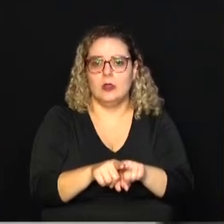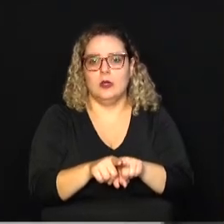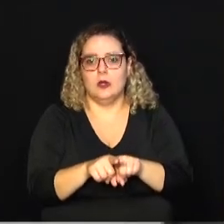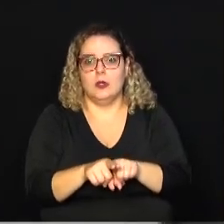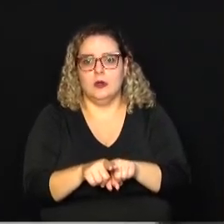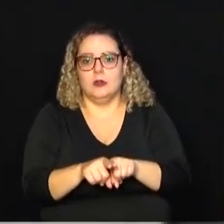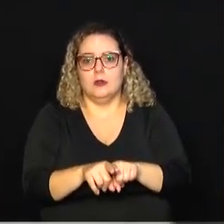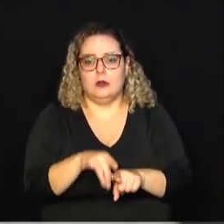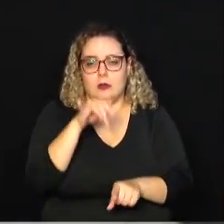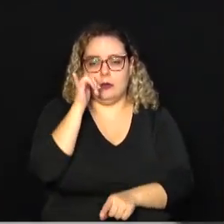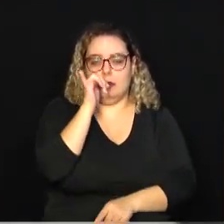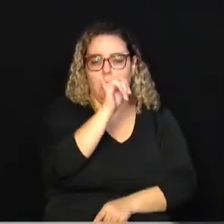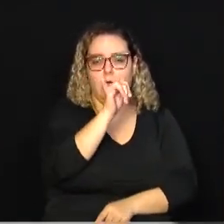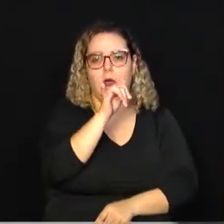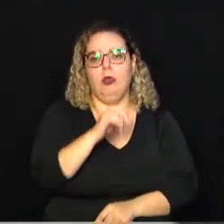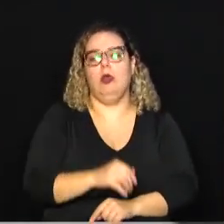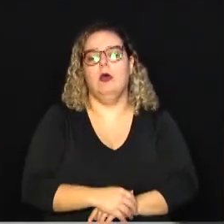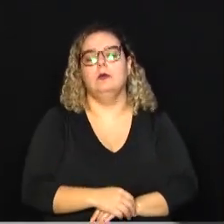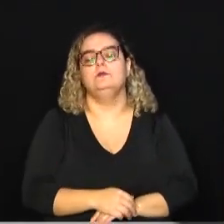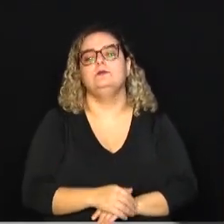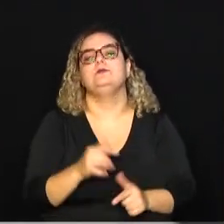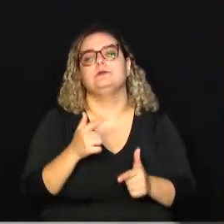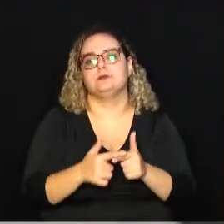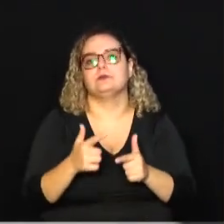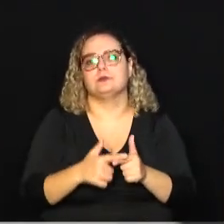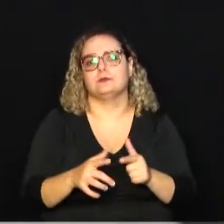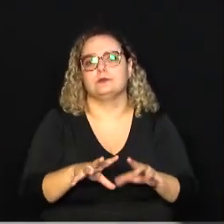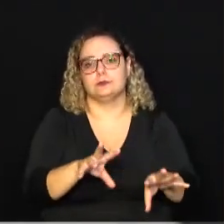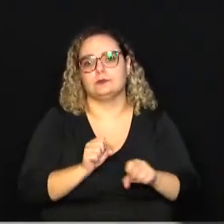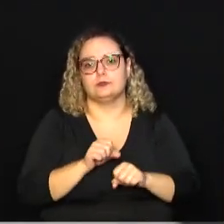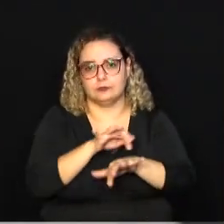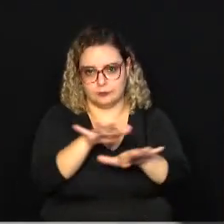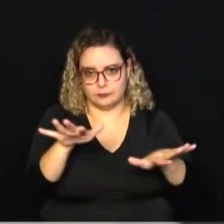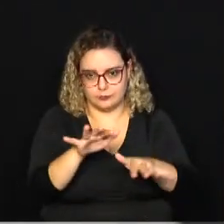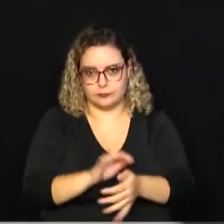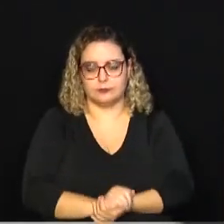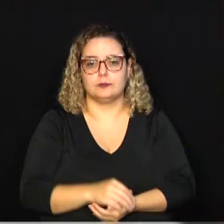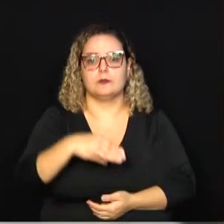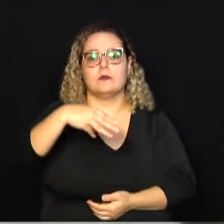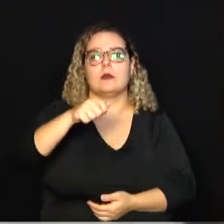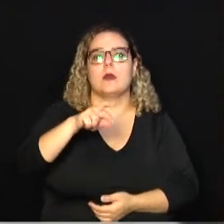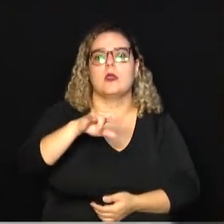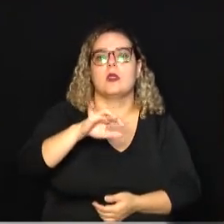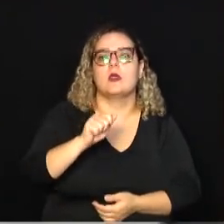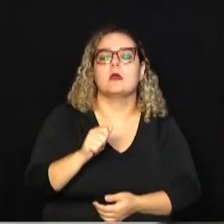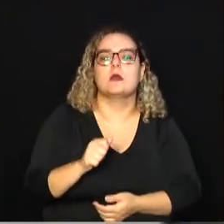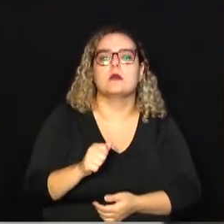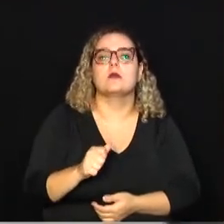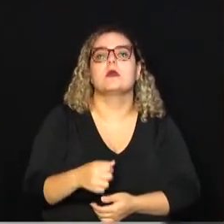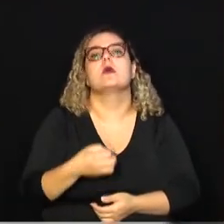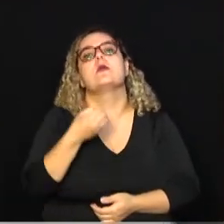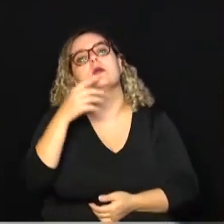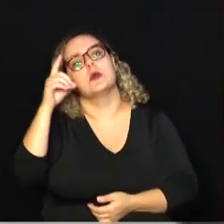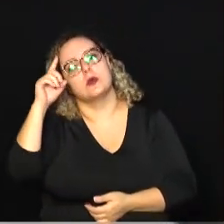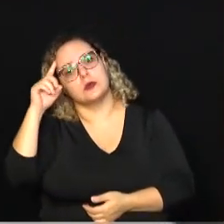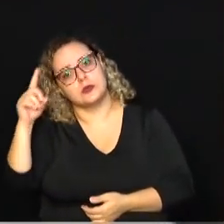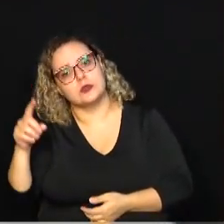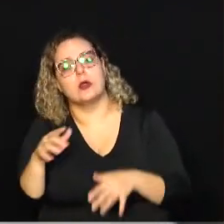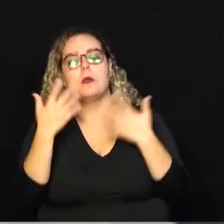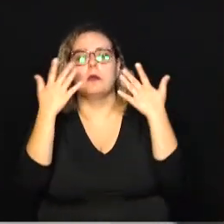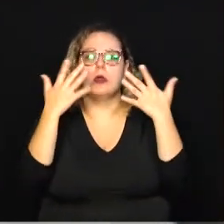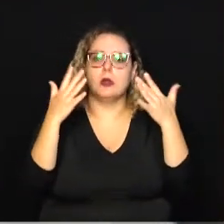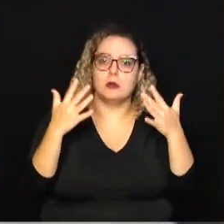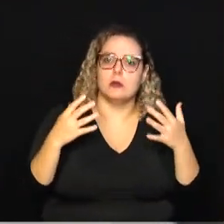prevenção, né, de rastreamento, né? A Maria da Graça fala o seguinte: bom dia, parabéns pela iniciativa